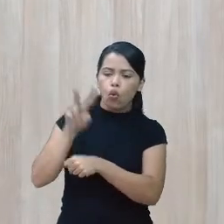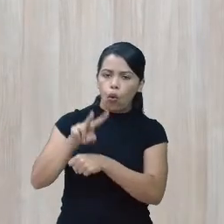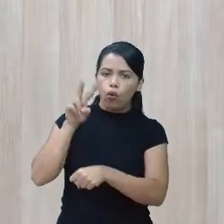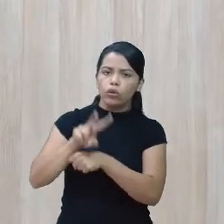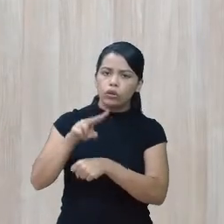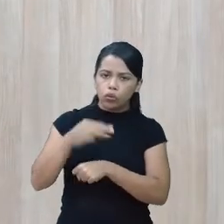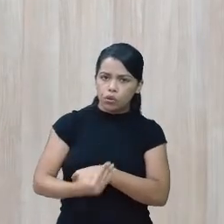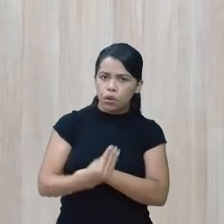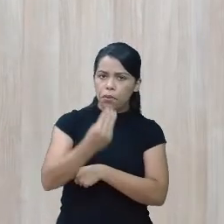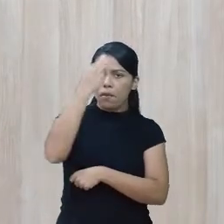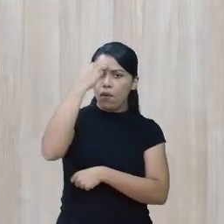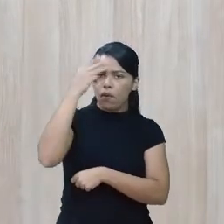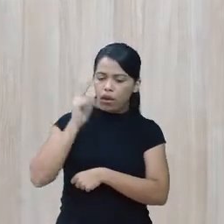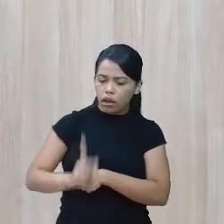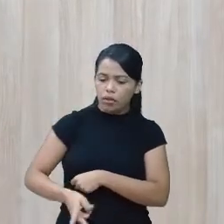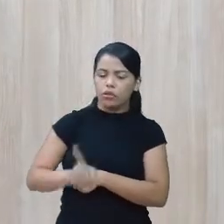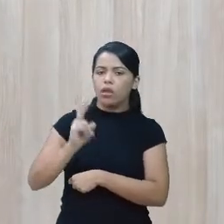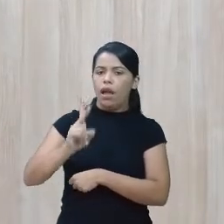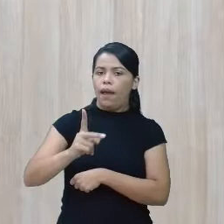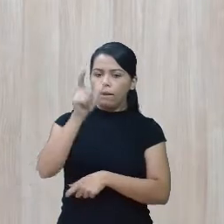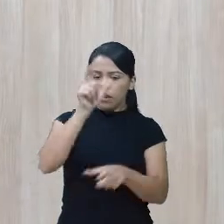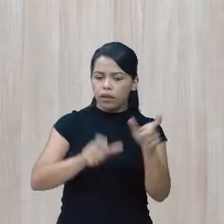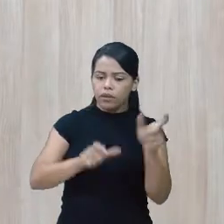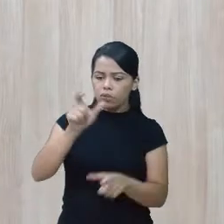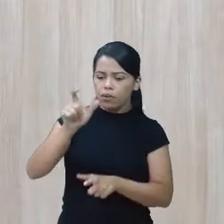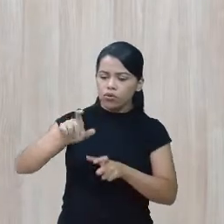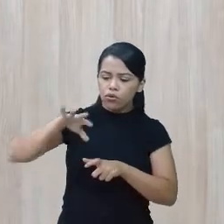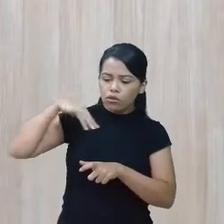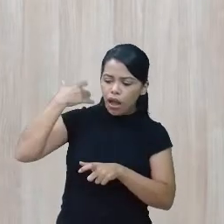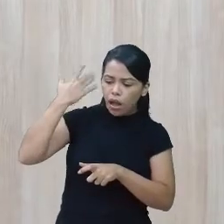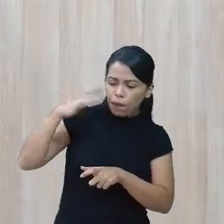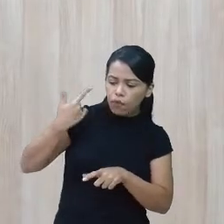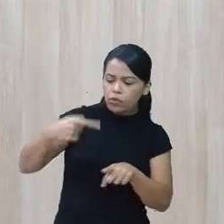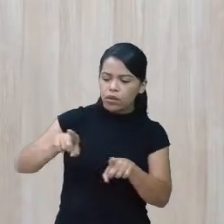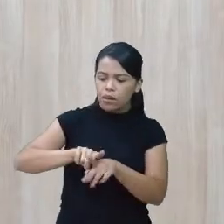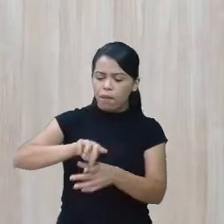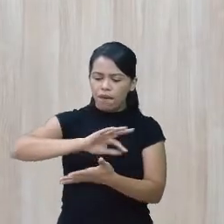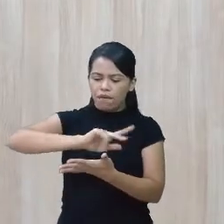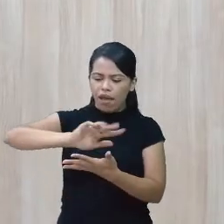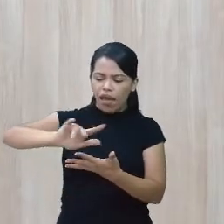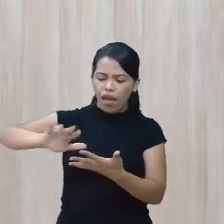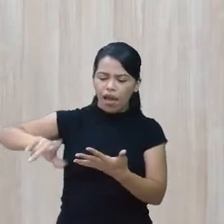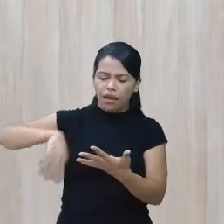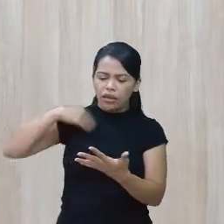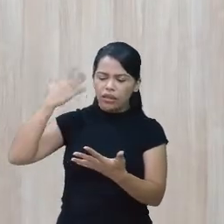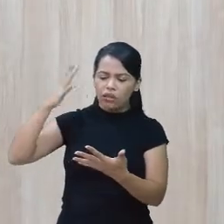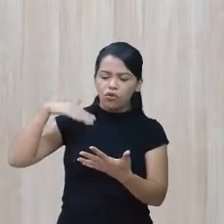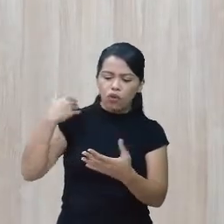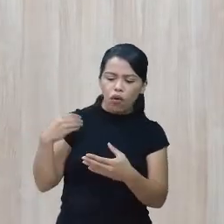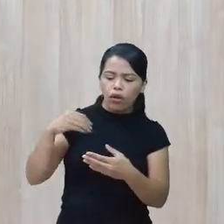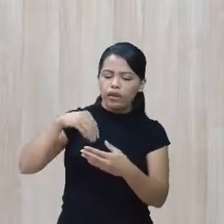pessoas também a música e as diversas sonoridades dos ambientes, que são